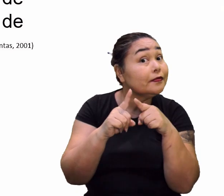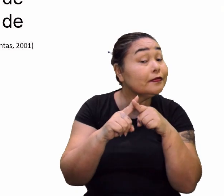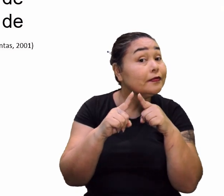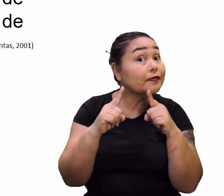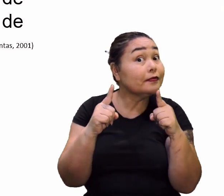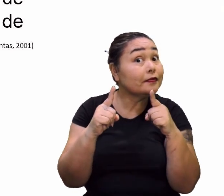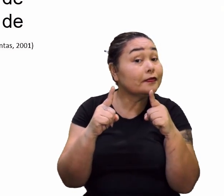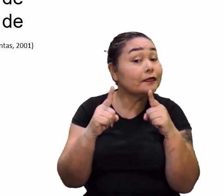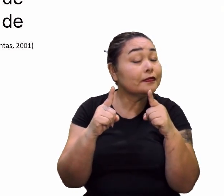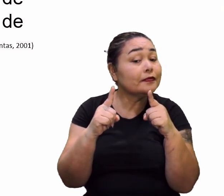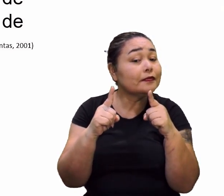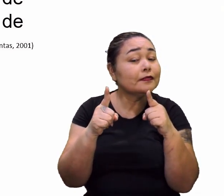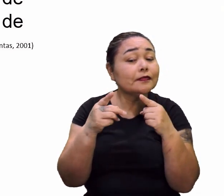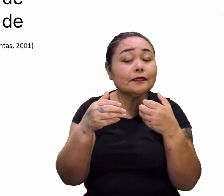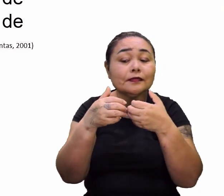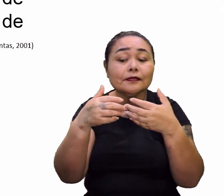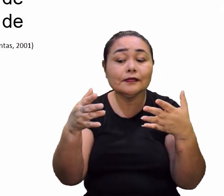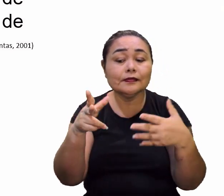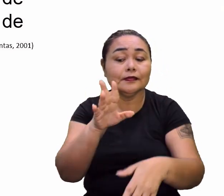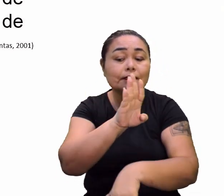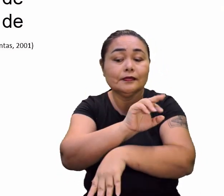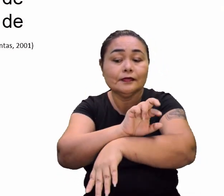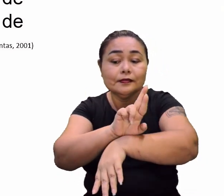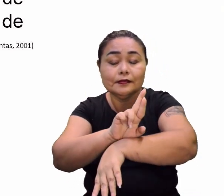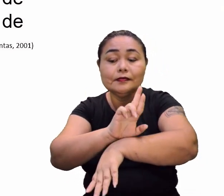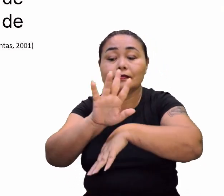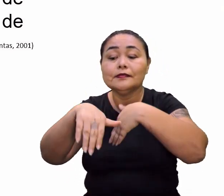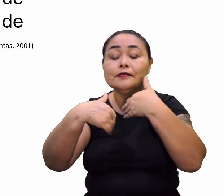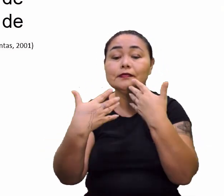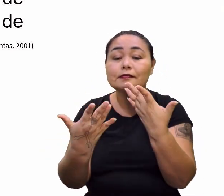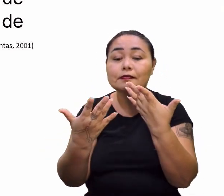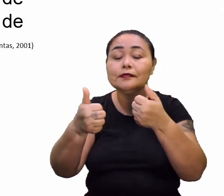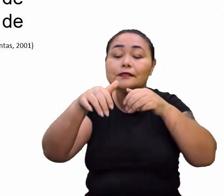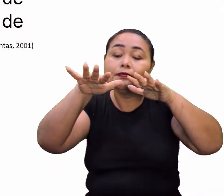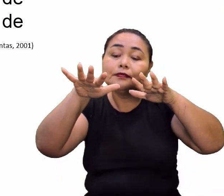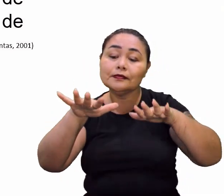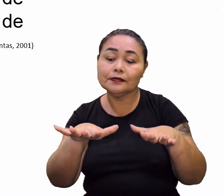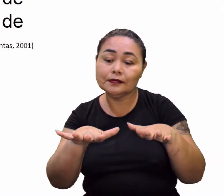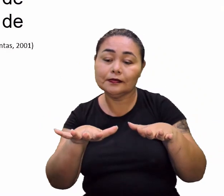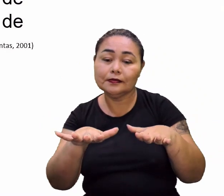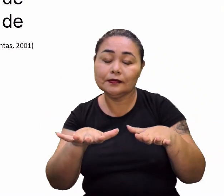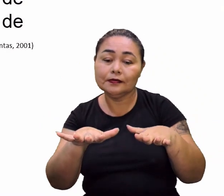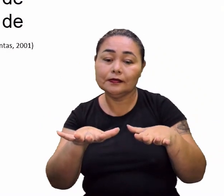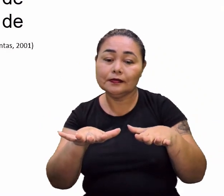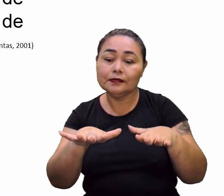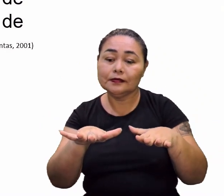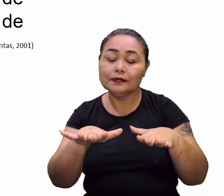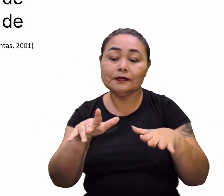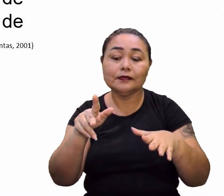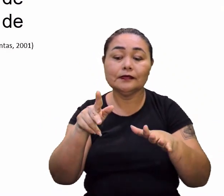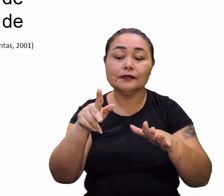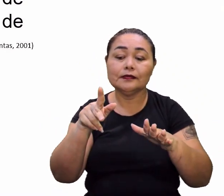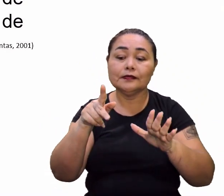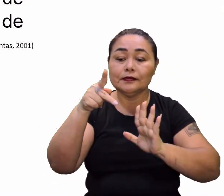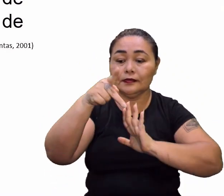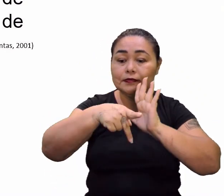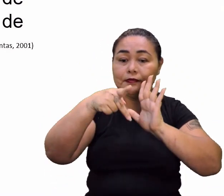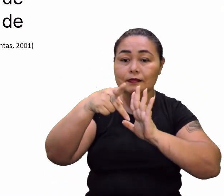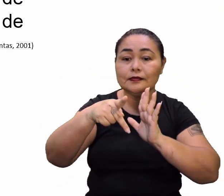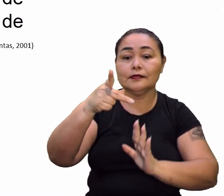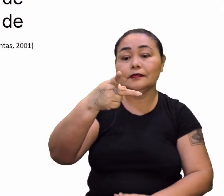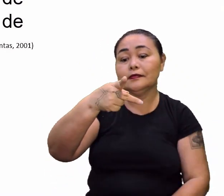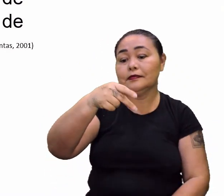Mas tanto a abertura da BR quanto a implantação do projeto Paulo